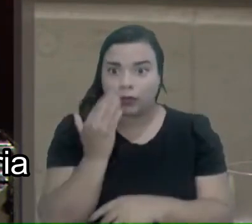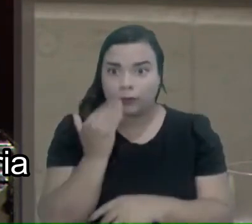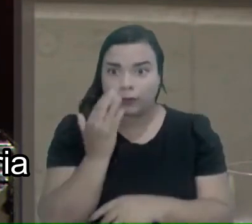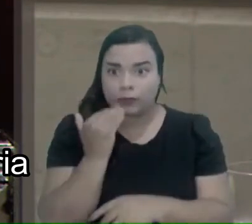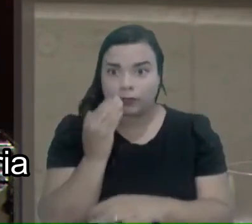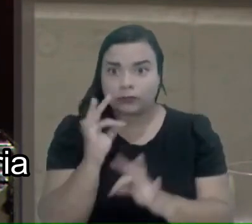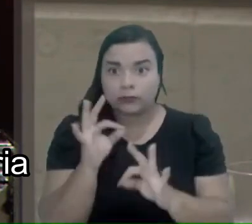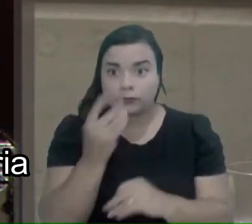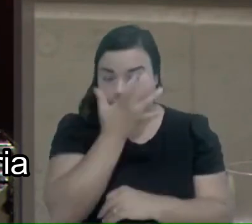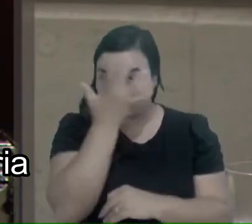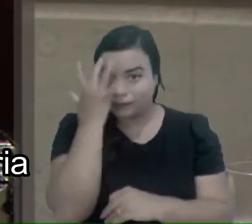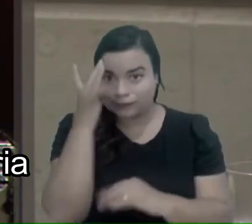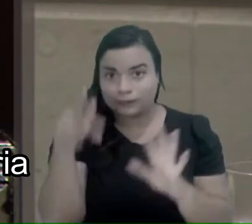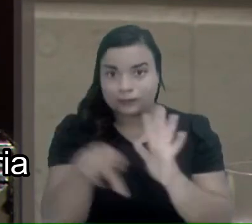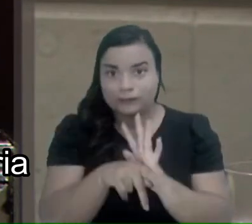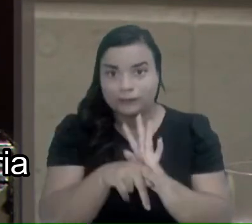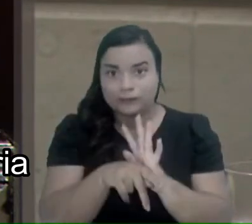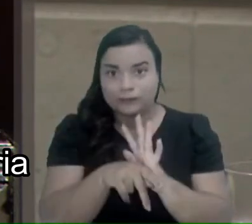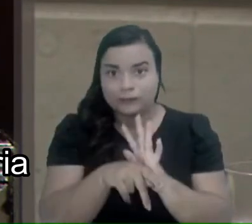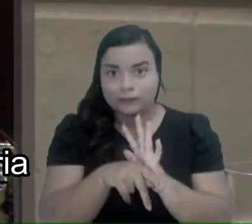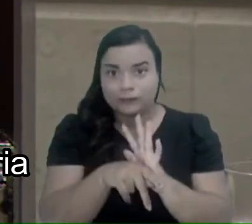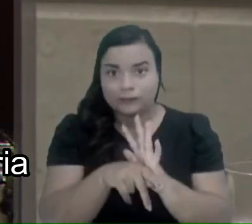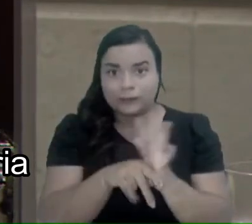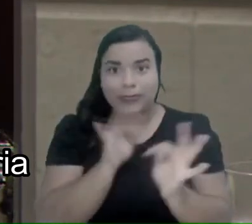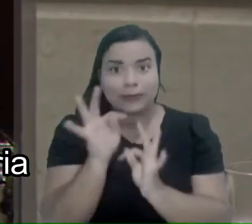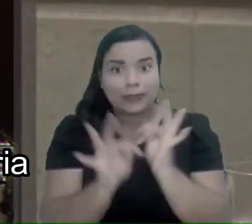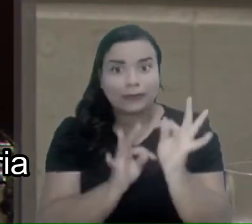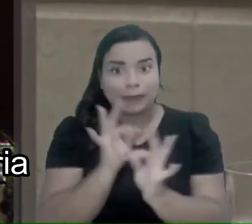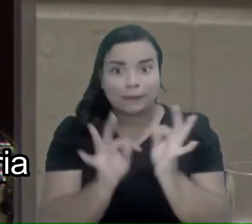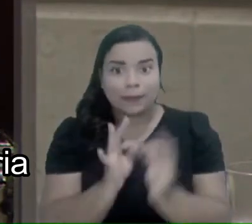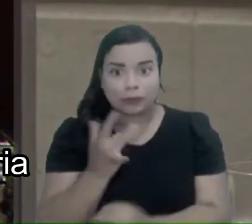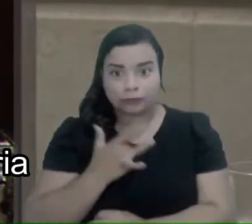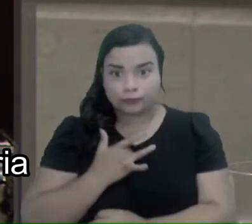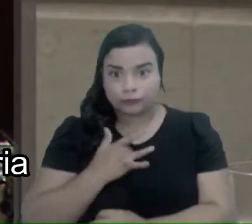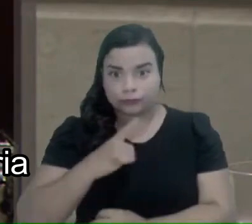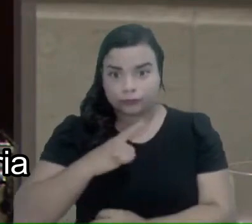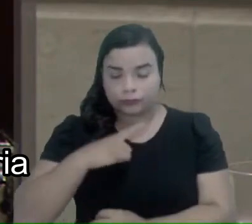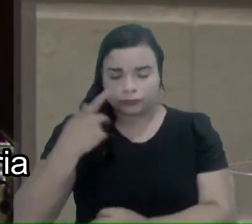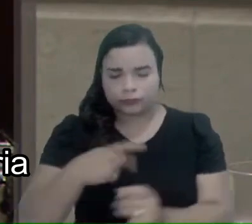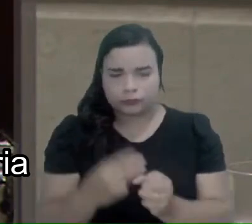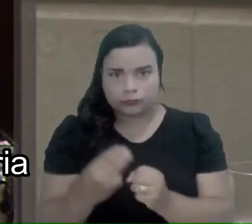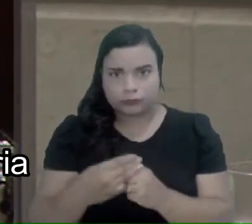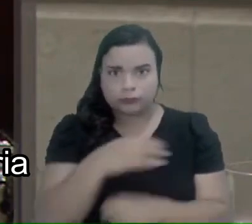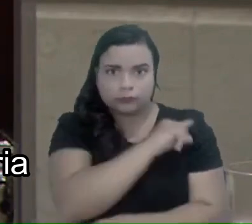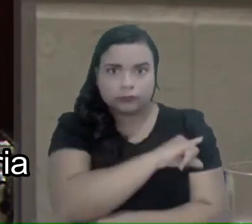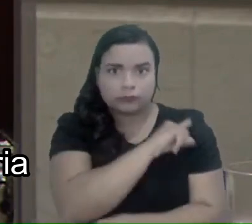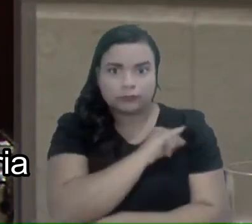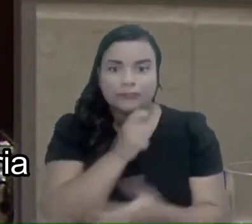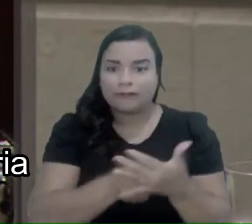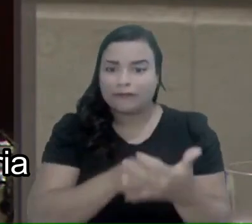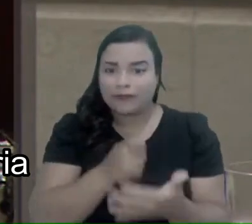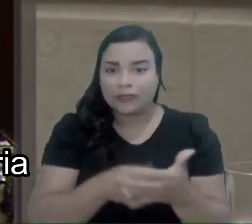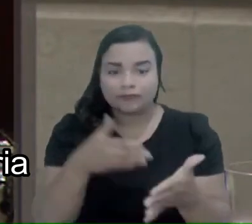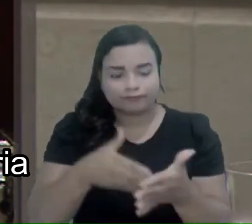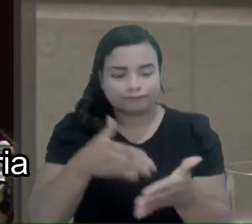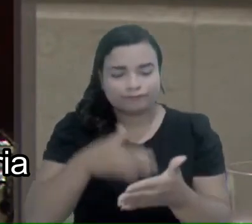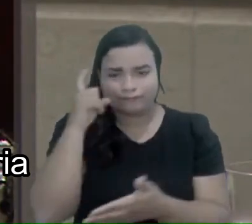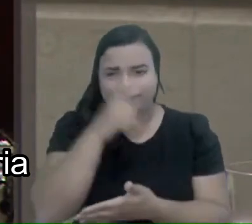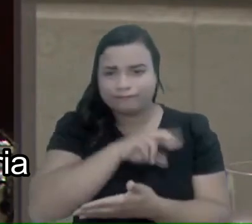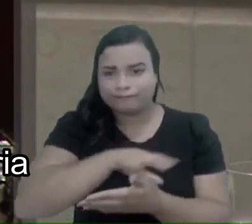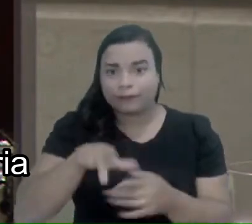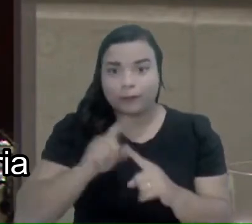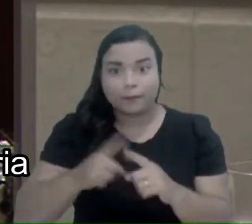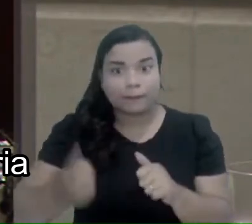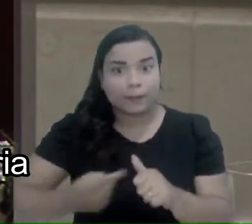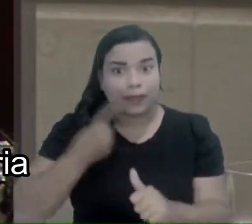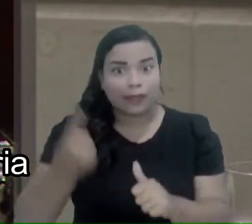pessoas em tratamento de tuberculose no município do Rio de Janeiro. Enfrentamos muitas dificuldades, porque é a primeira vez que a saúde faz um